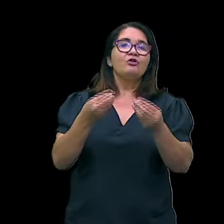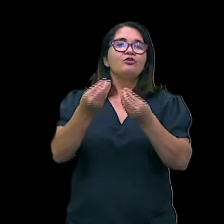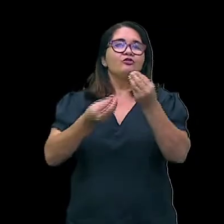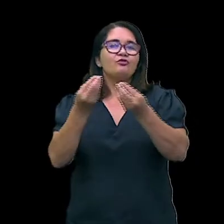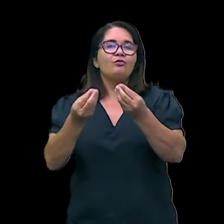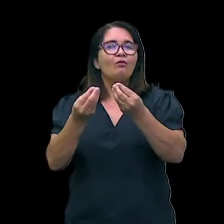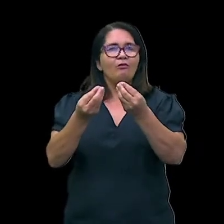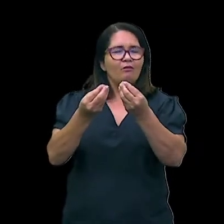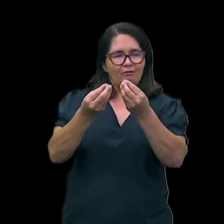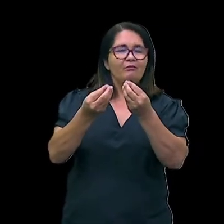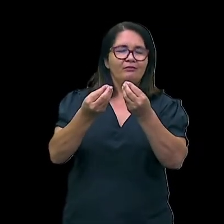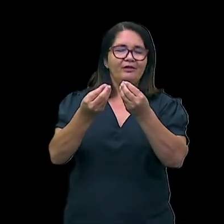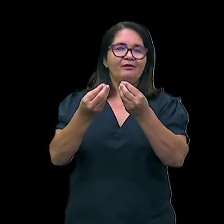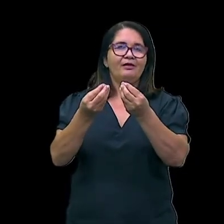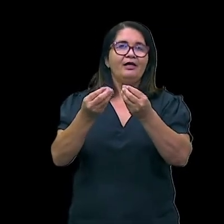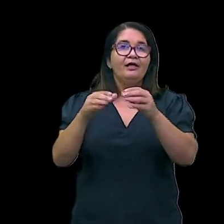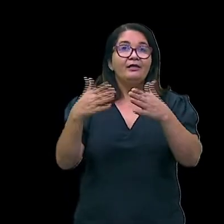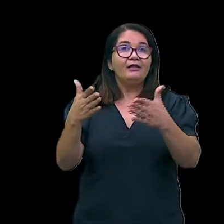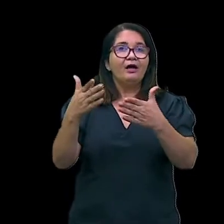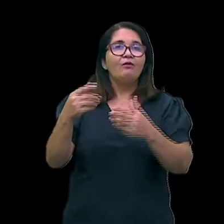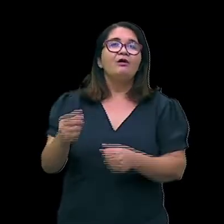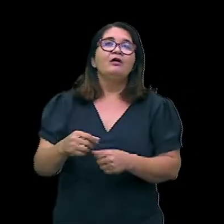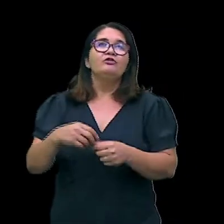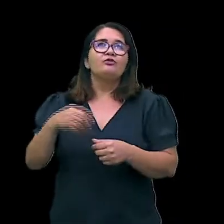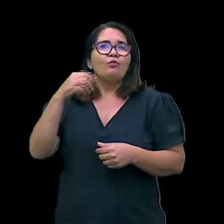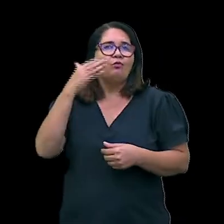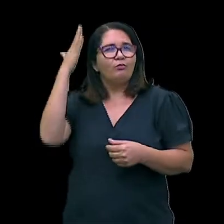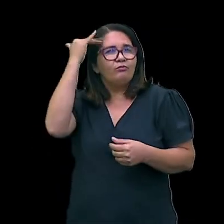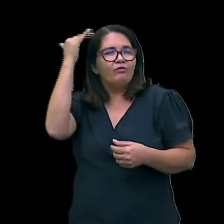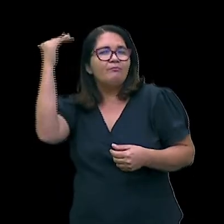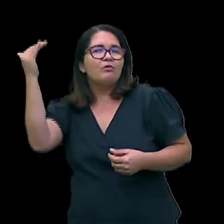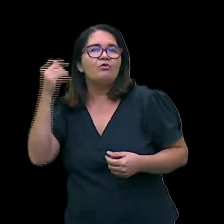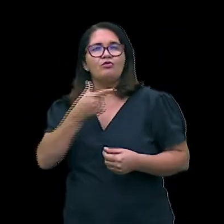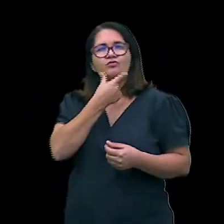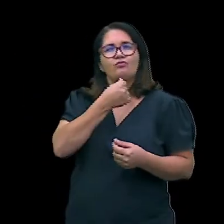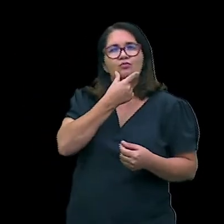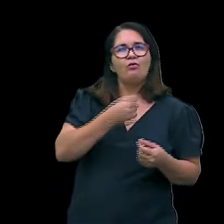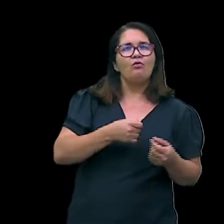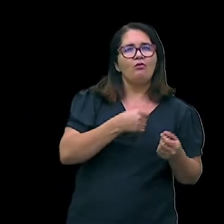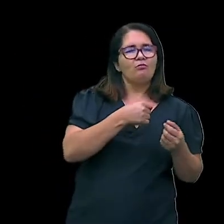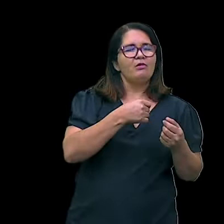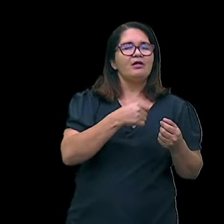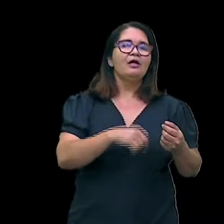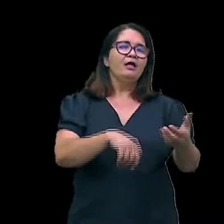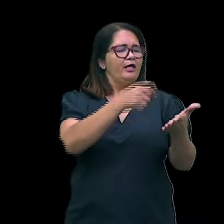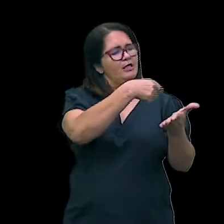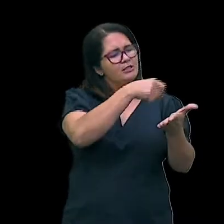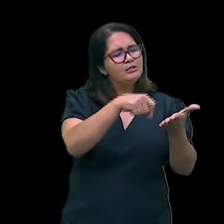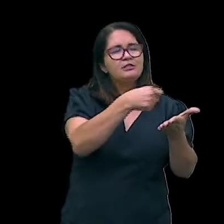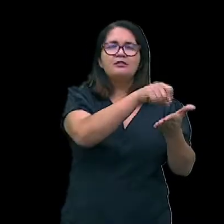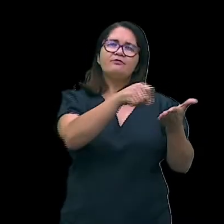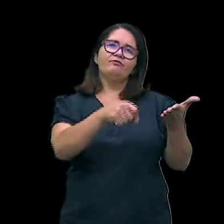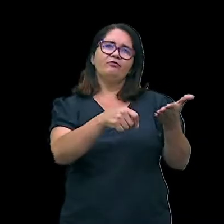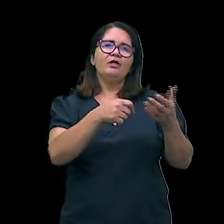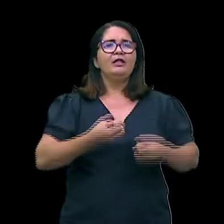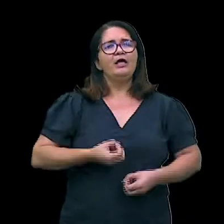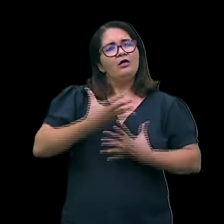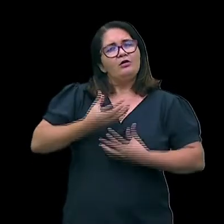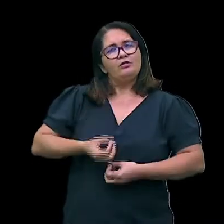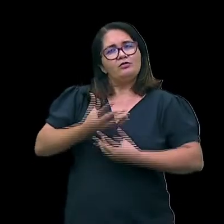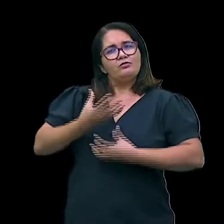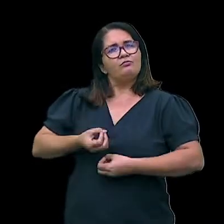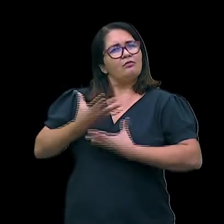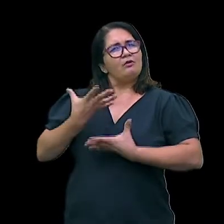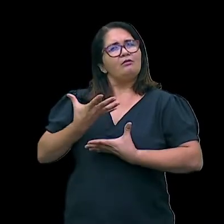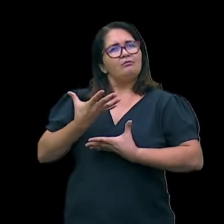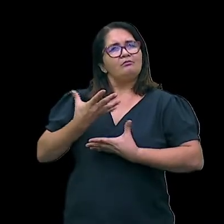Bens do Mundo, do poeta barroco Gregório de Matos. Mas no sol e na luz falte a